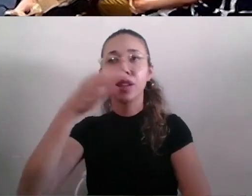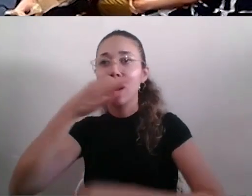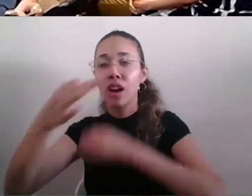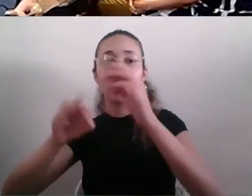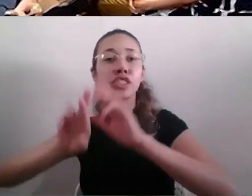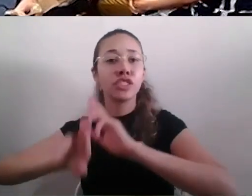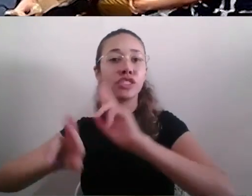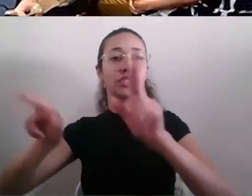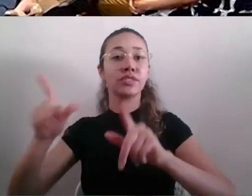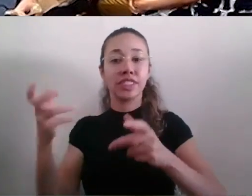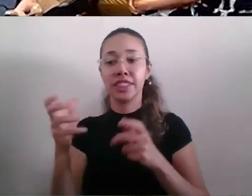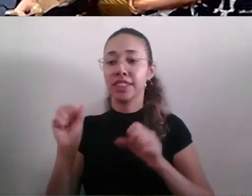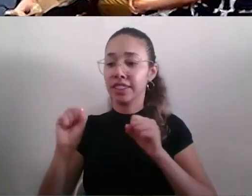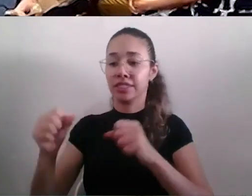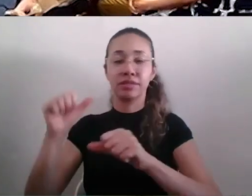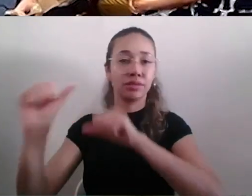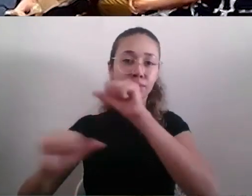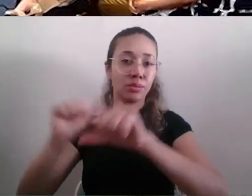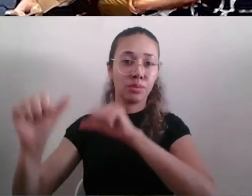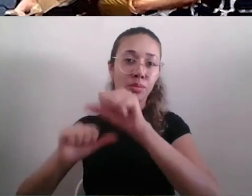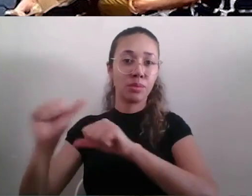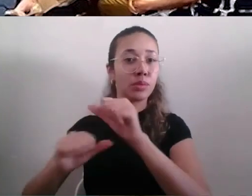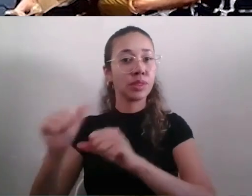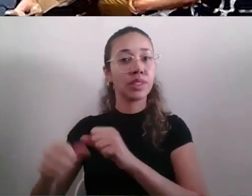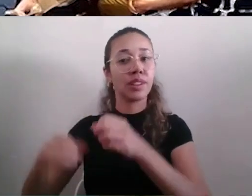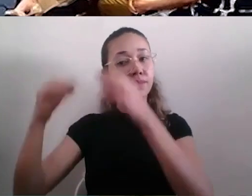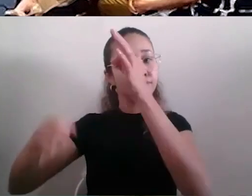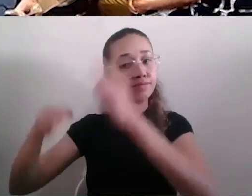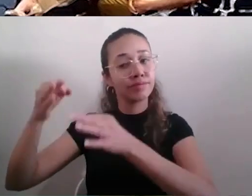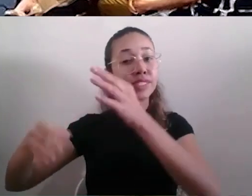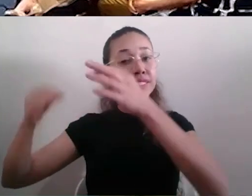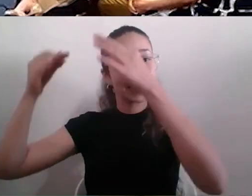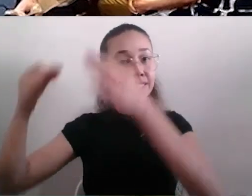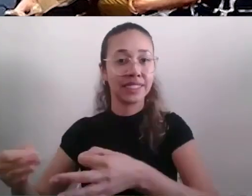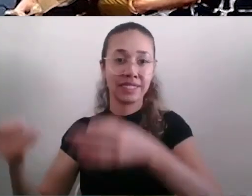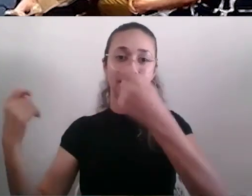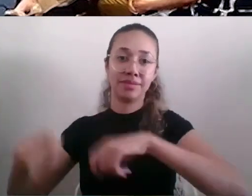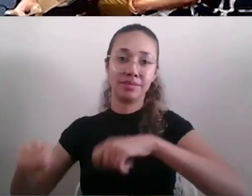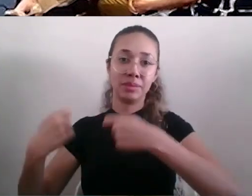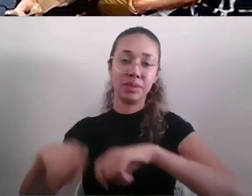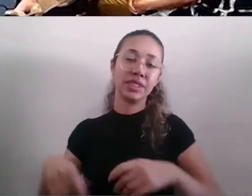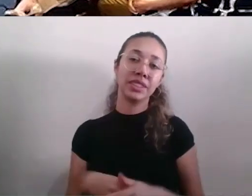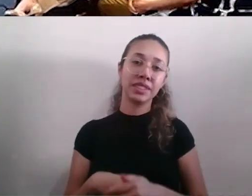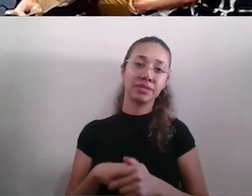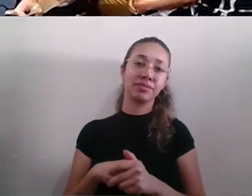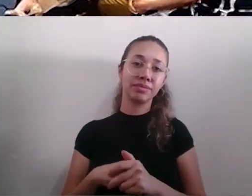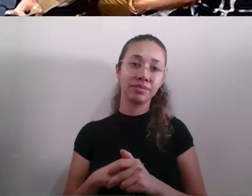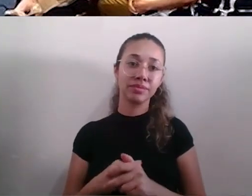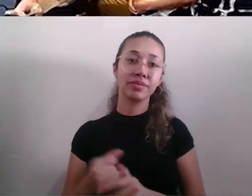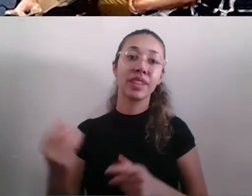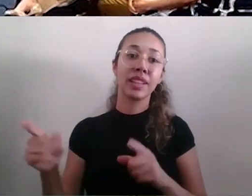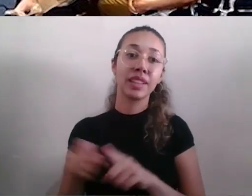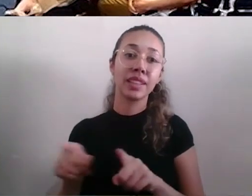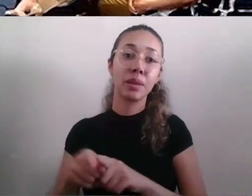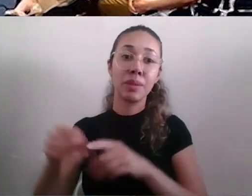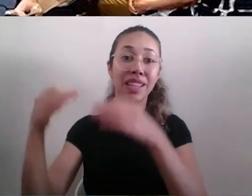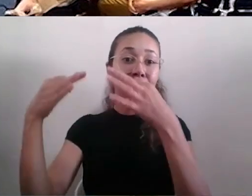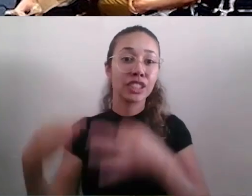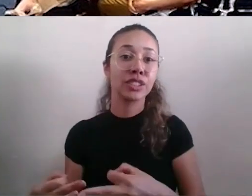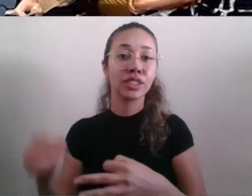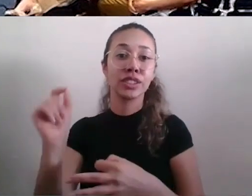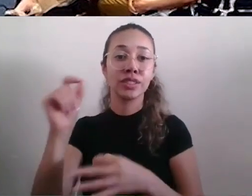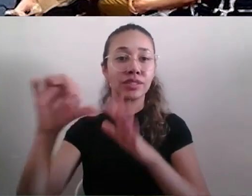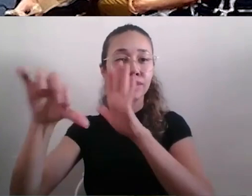está tentando mudar por um caminho de justiça restaurativa, por outros caminhos, tentando melhorar a questão da justiça criminal